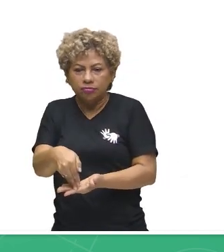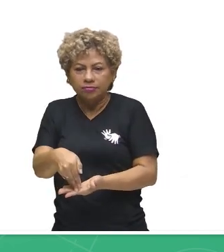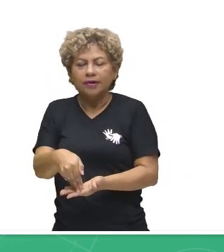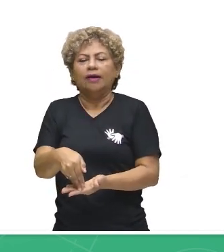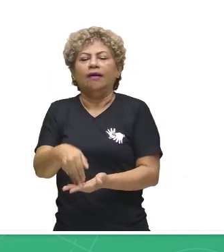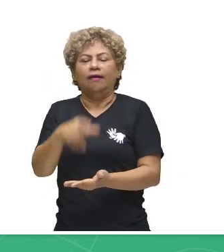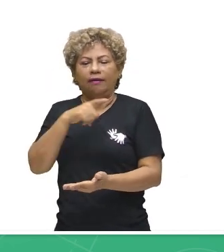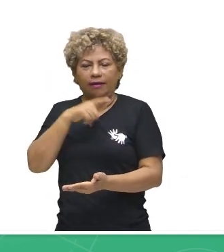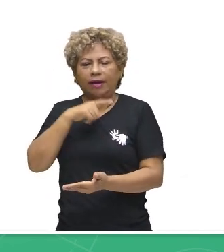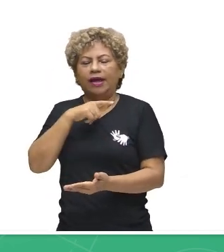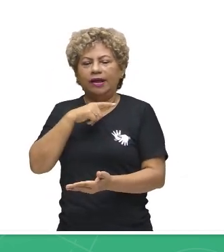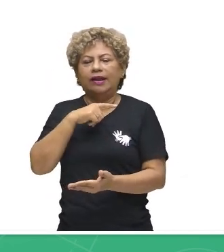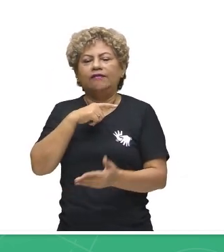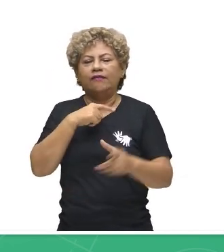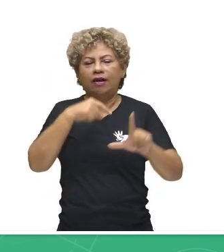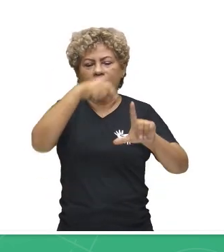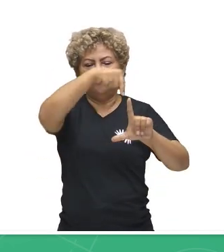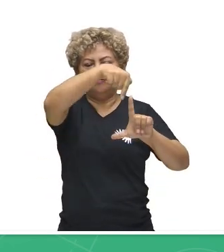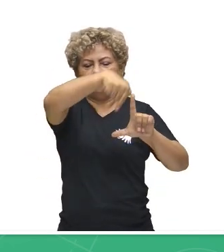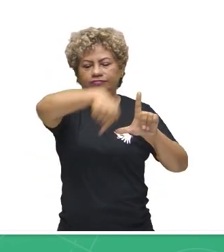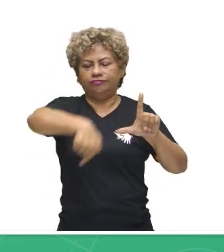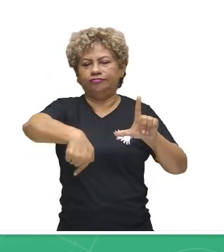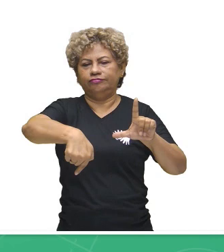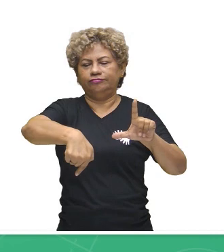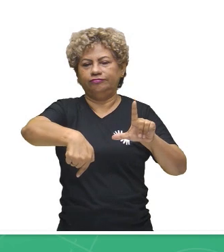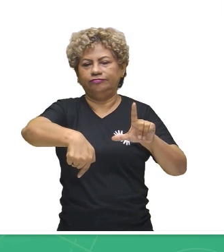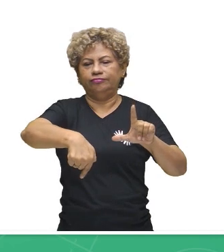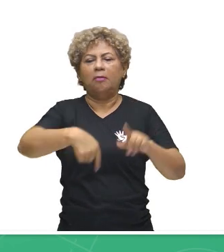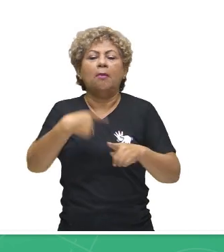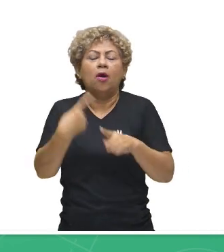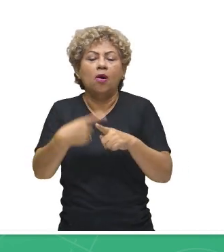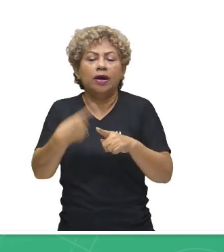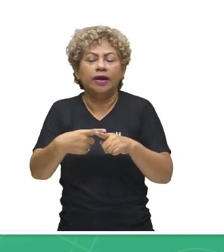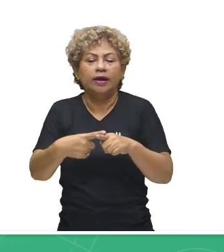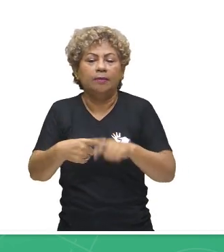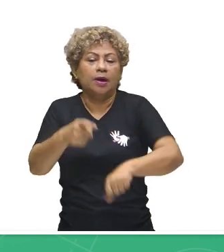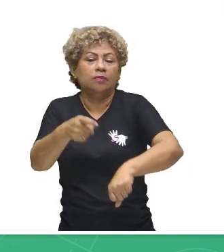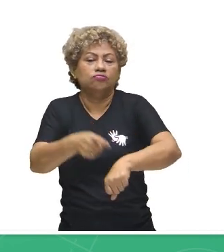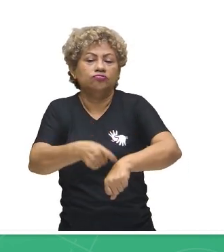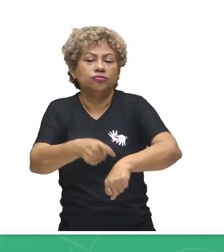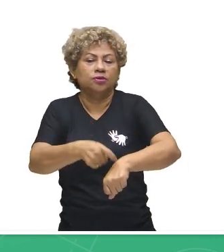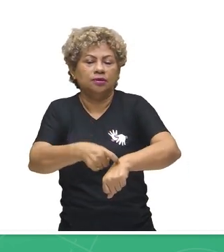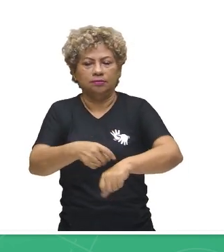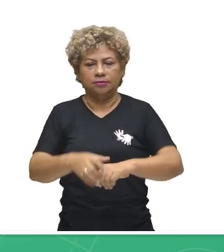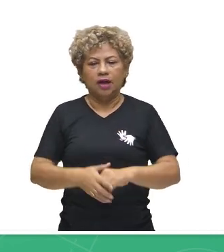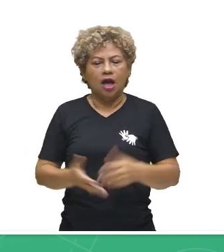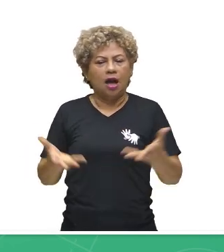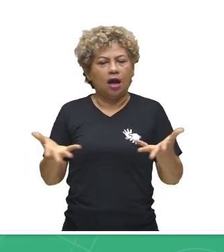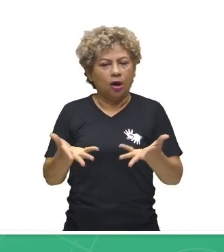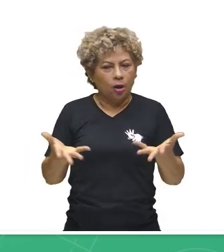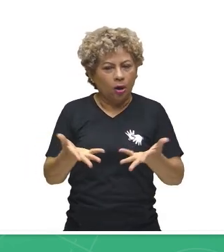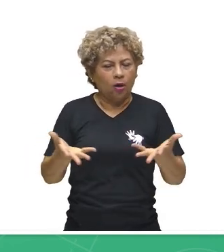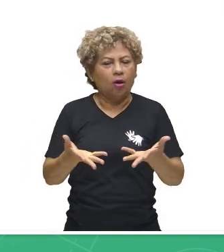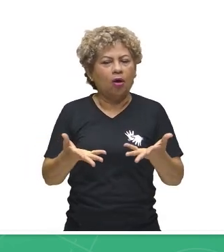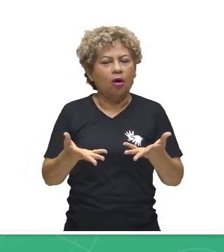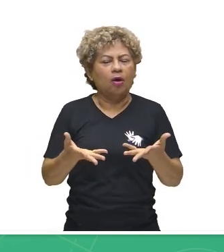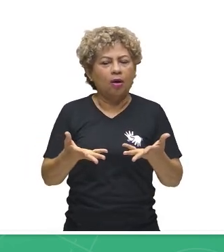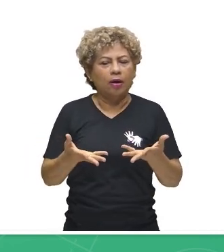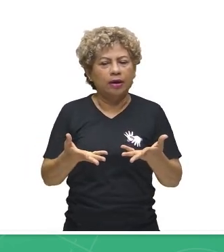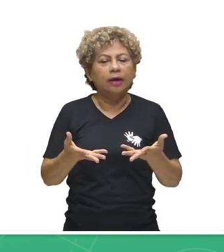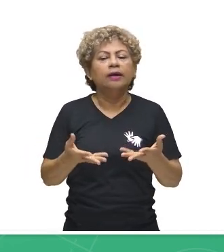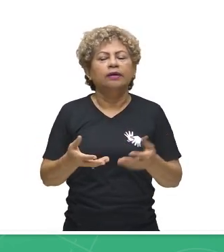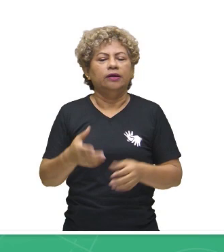irá diminuir em função do tempo. E note muito bem que agora, na minha